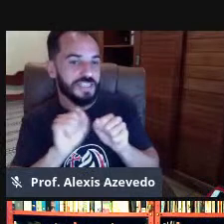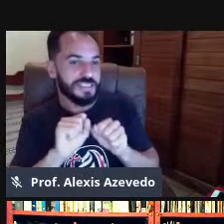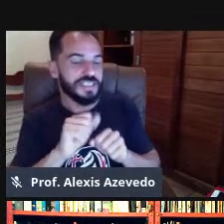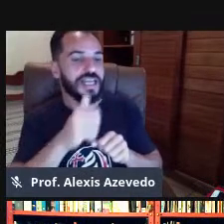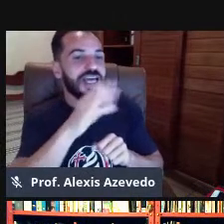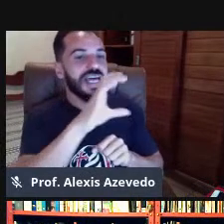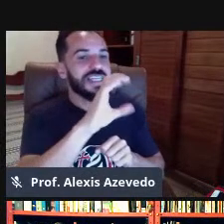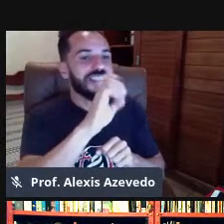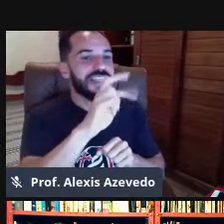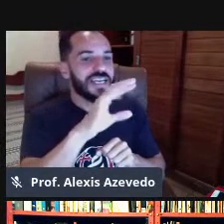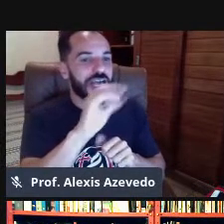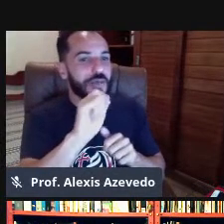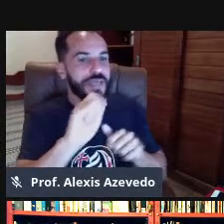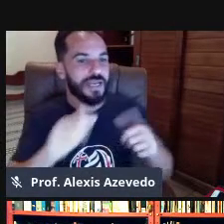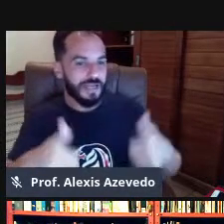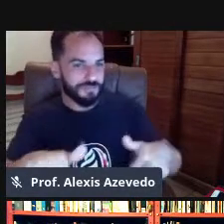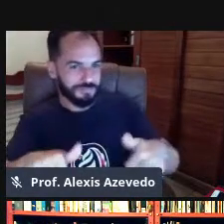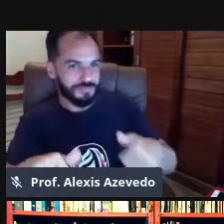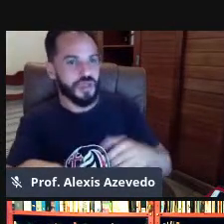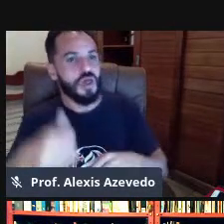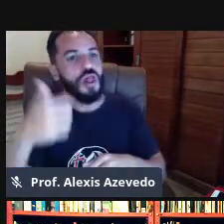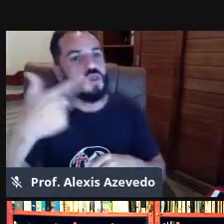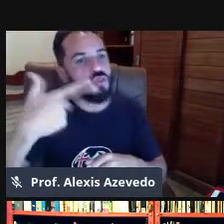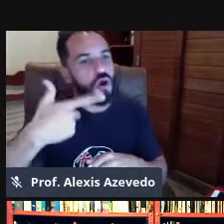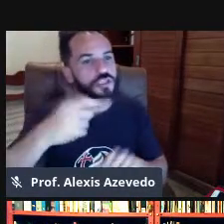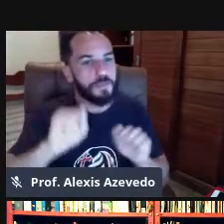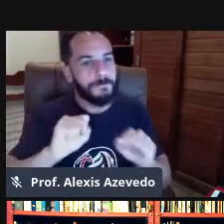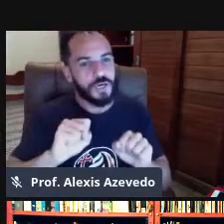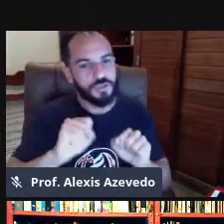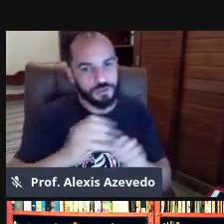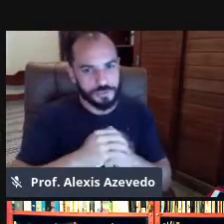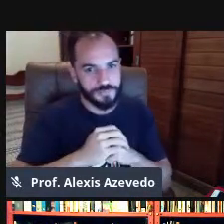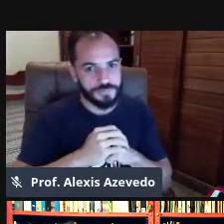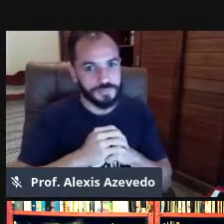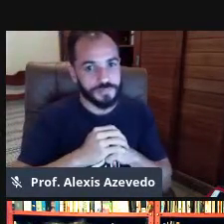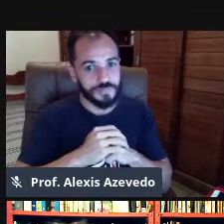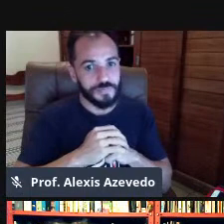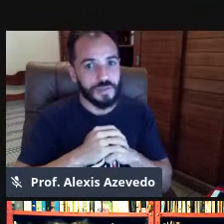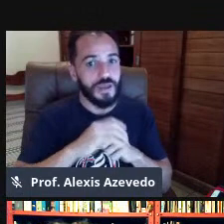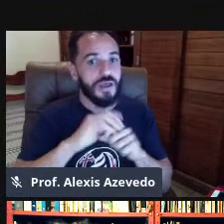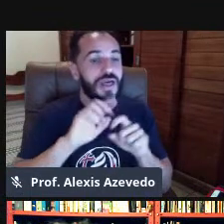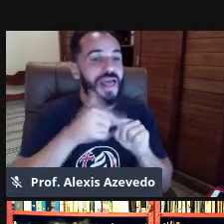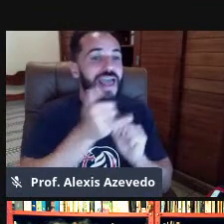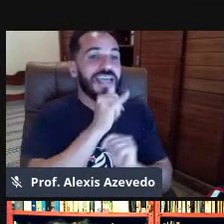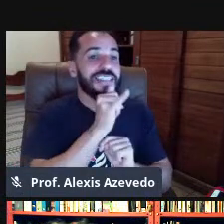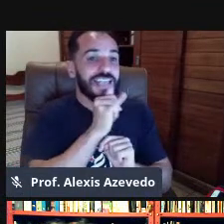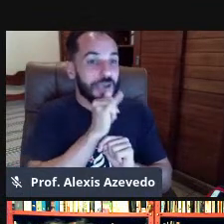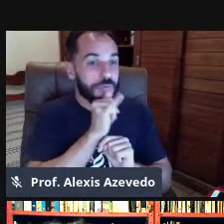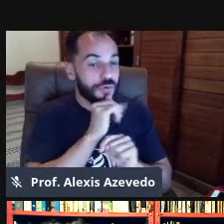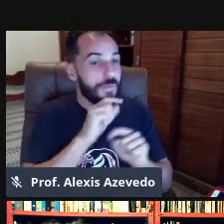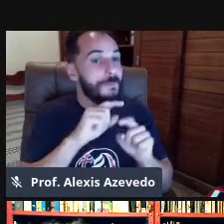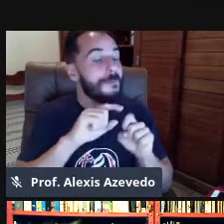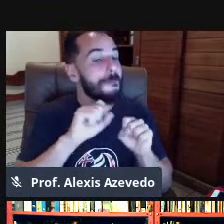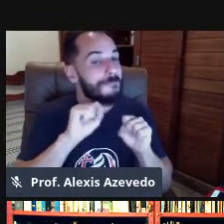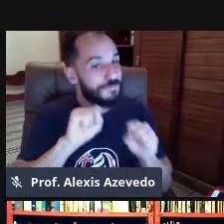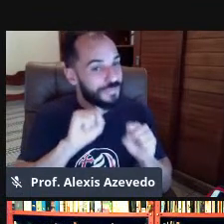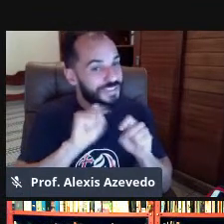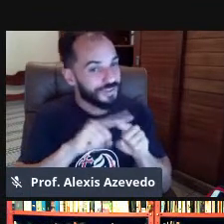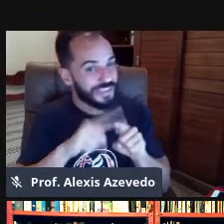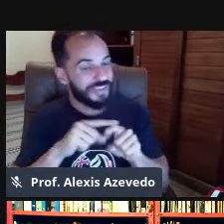aqui, ok? Para você fazer habilitação em cerâmica, você tem que ter feito cerâmica 1 e cerâmica